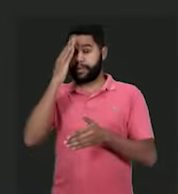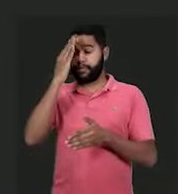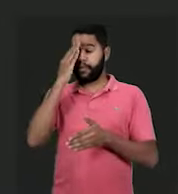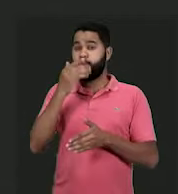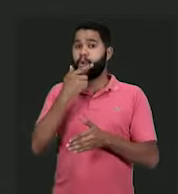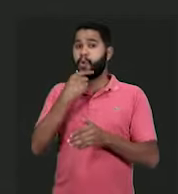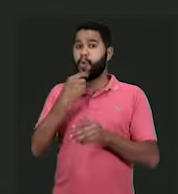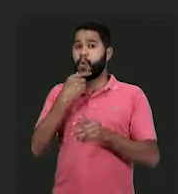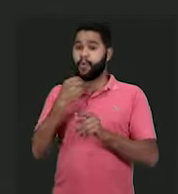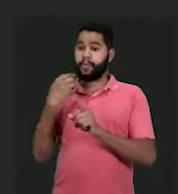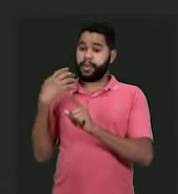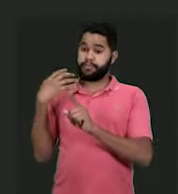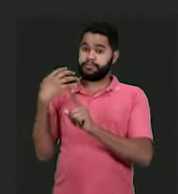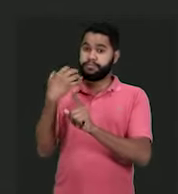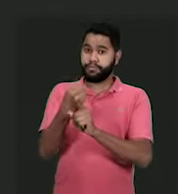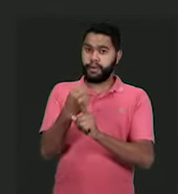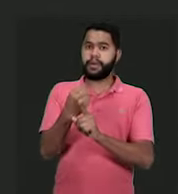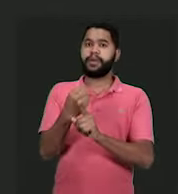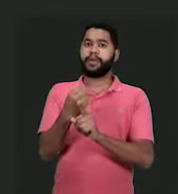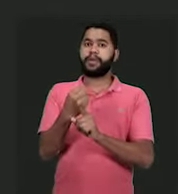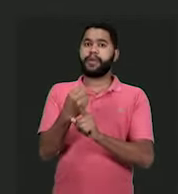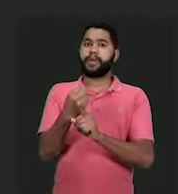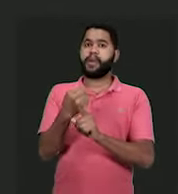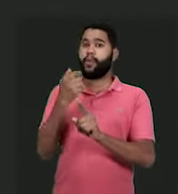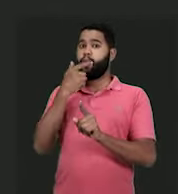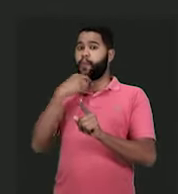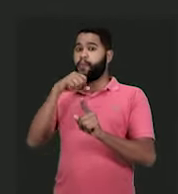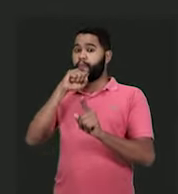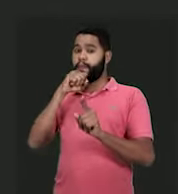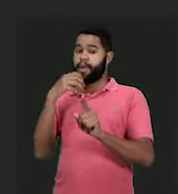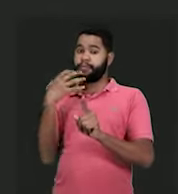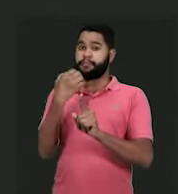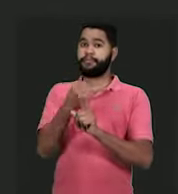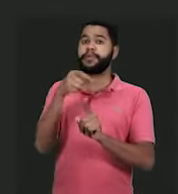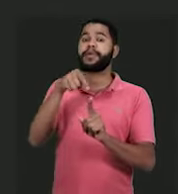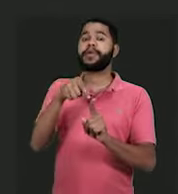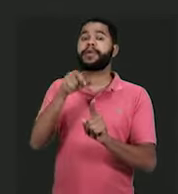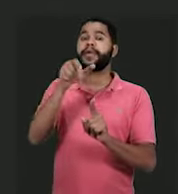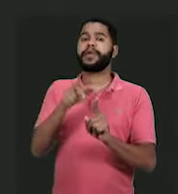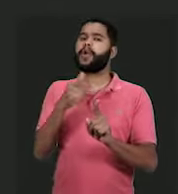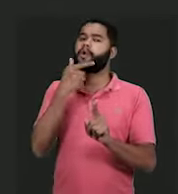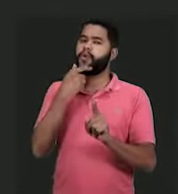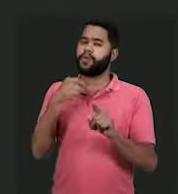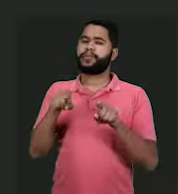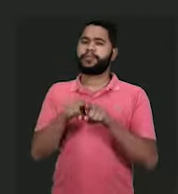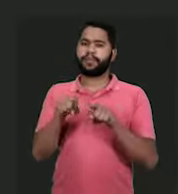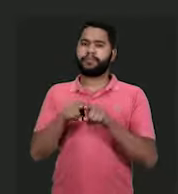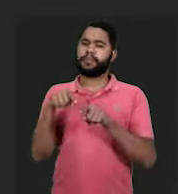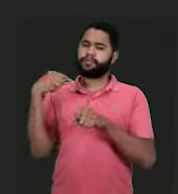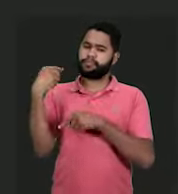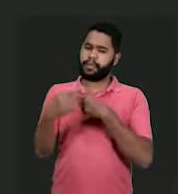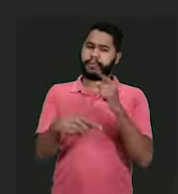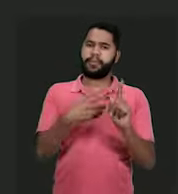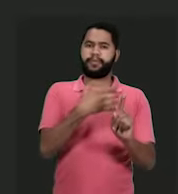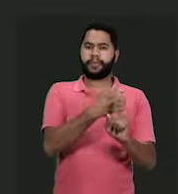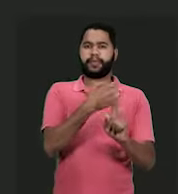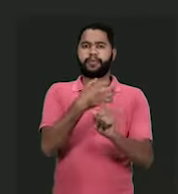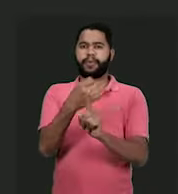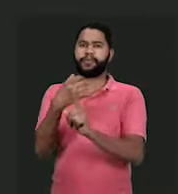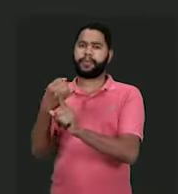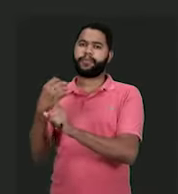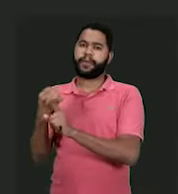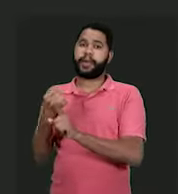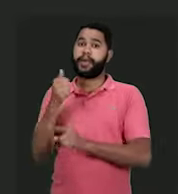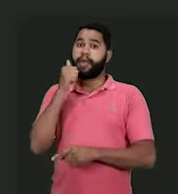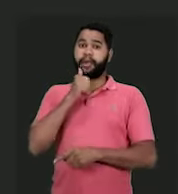é filho de um homem que também é afetado. Assim, todos os seus filhos serão afetados e as